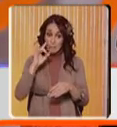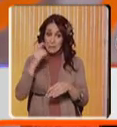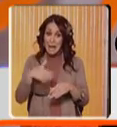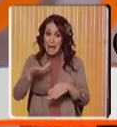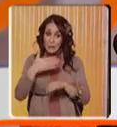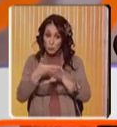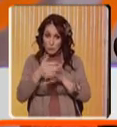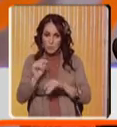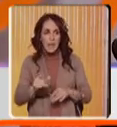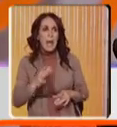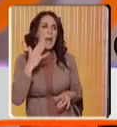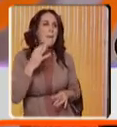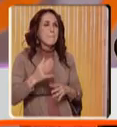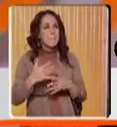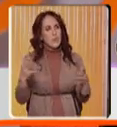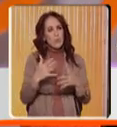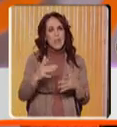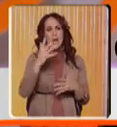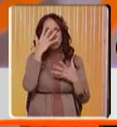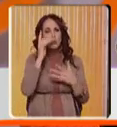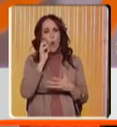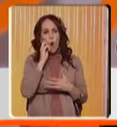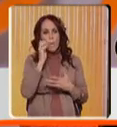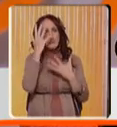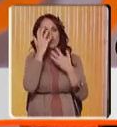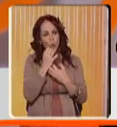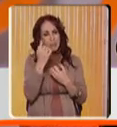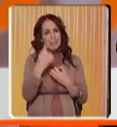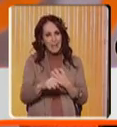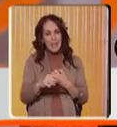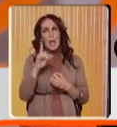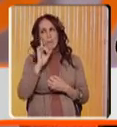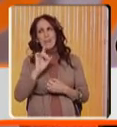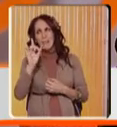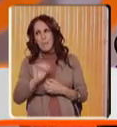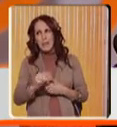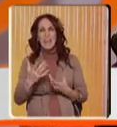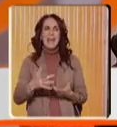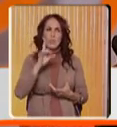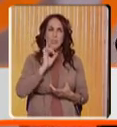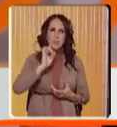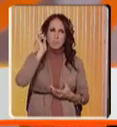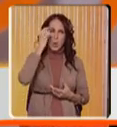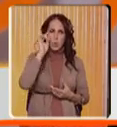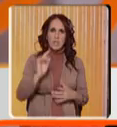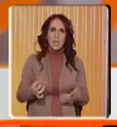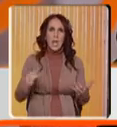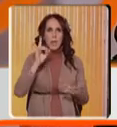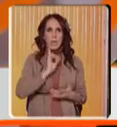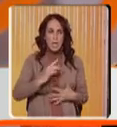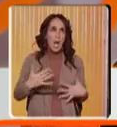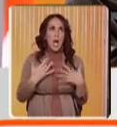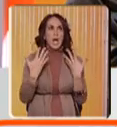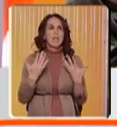frequente mais nos homens do que nas mulheres, embora existam também mulheres que apresentam este tipo de sonolência. As mulheres são muito malucas. Então têm orgasmos e estão ali